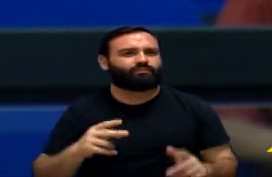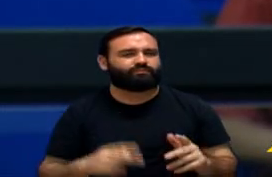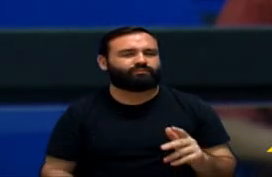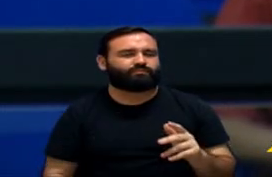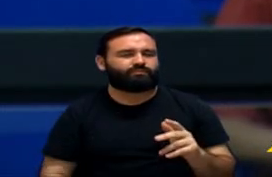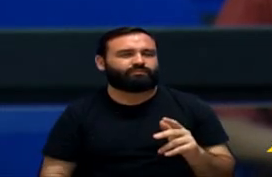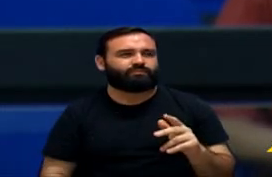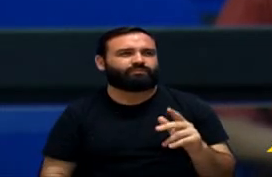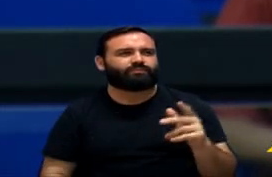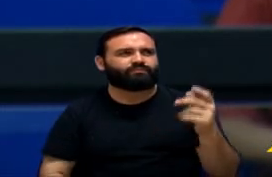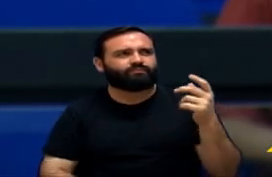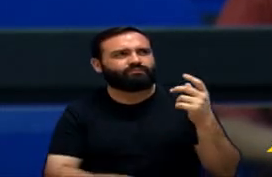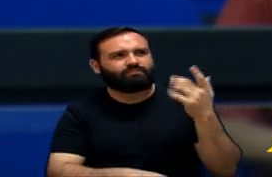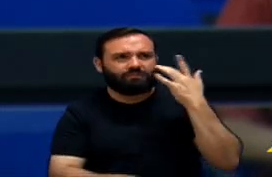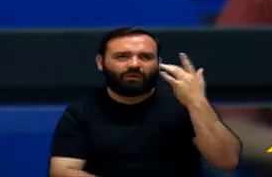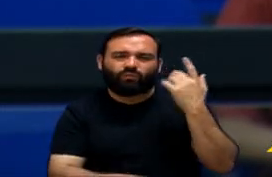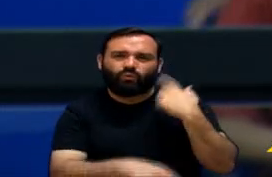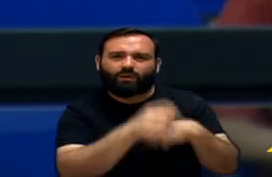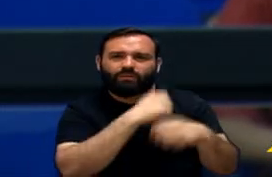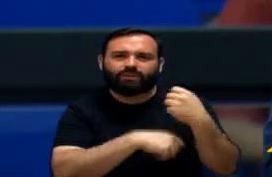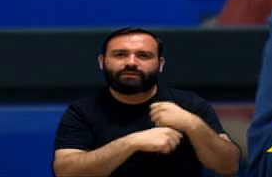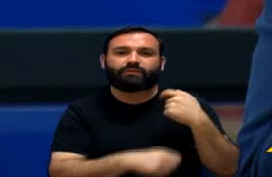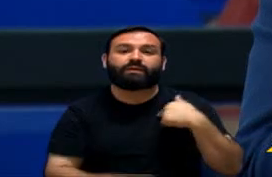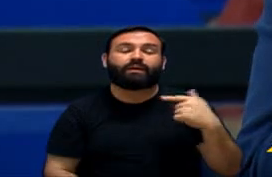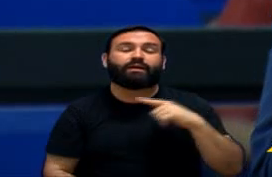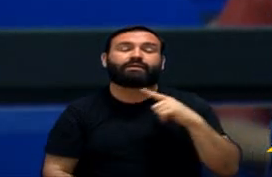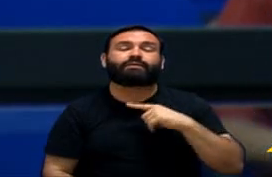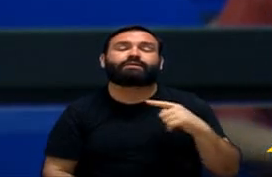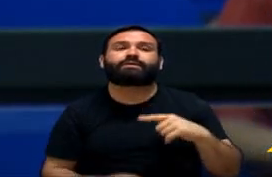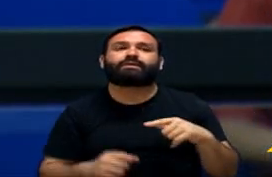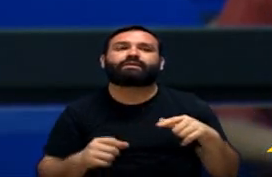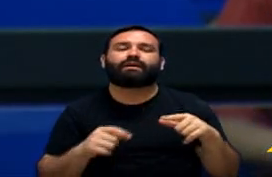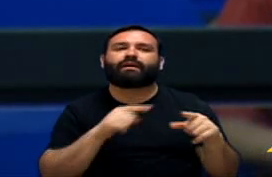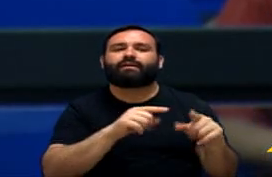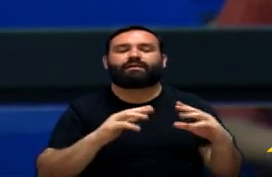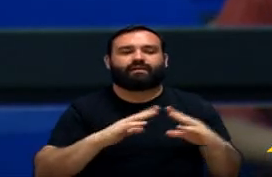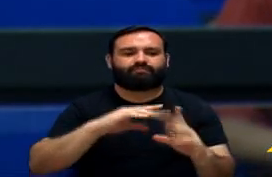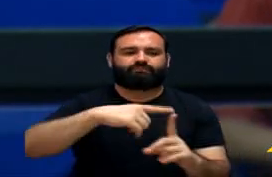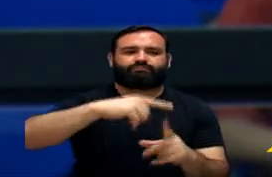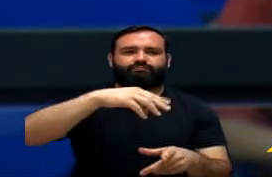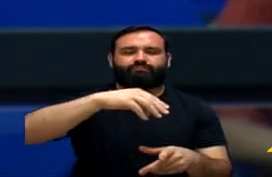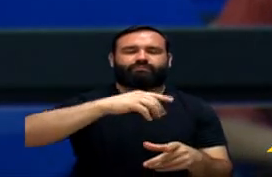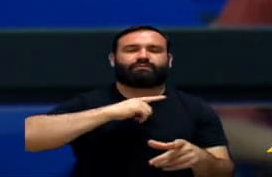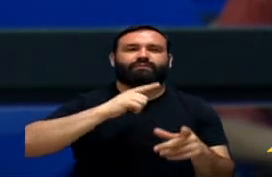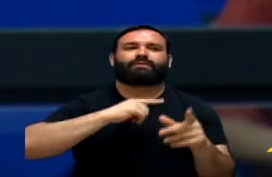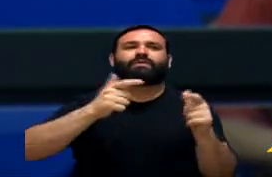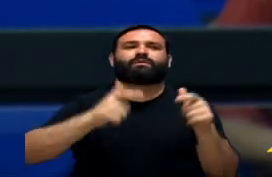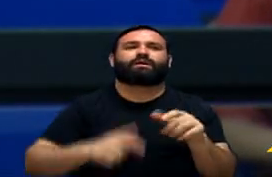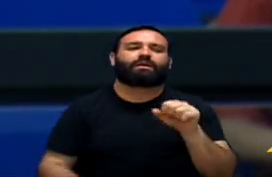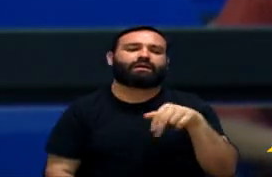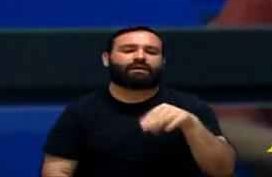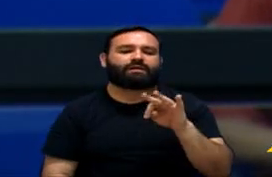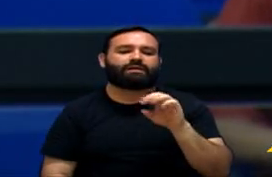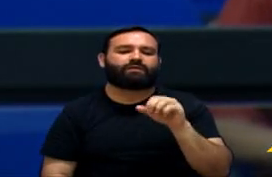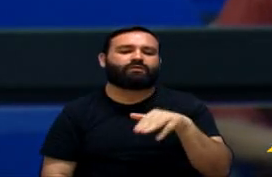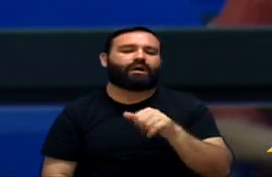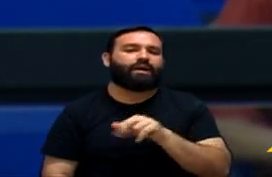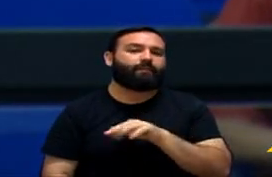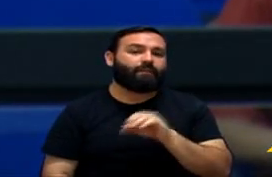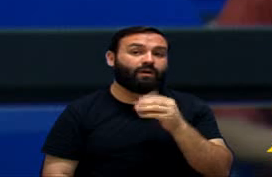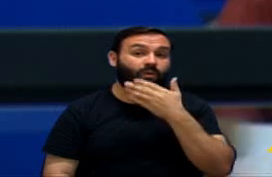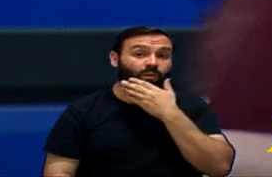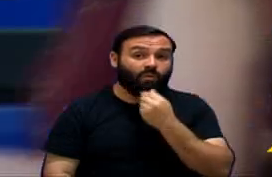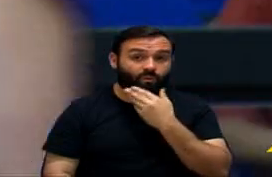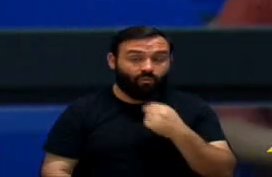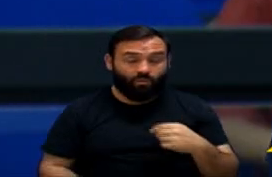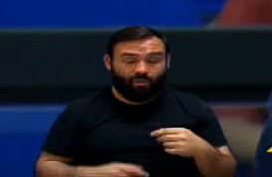eh acho que foi no ano passado eu estava numa missa lá na paróquia na comunidade do Santo Amaro o padre teve